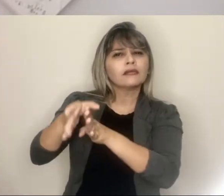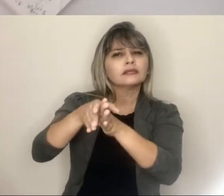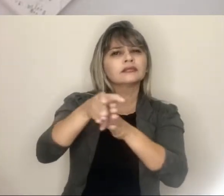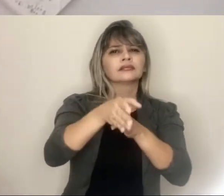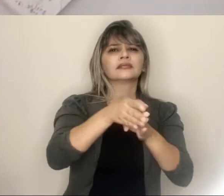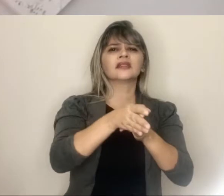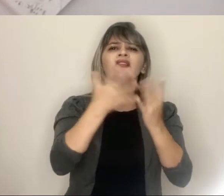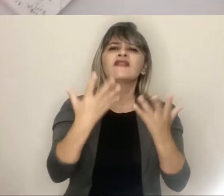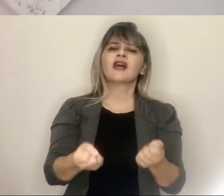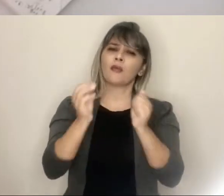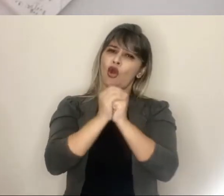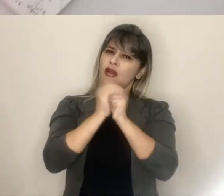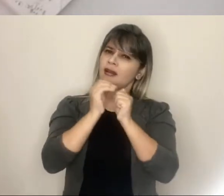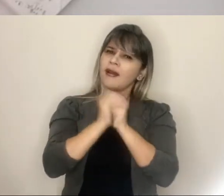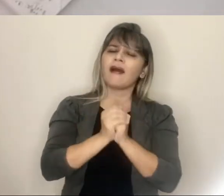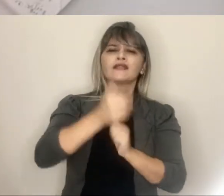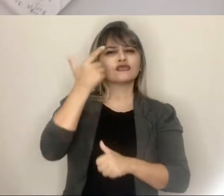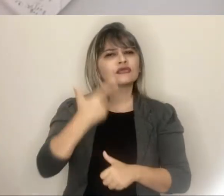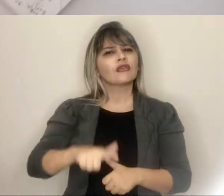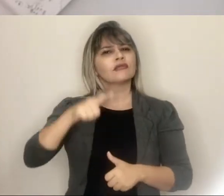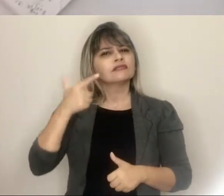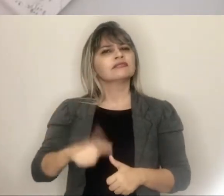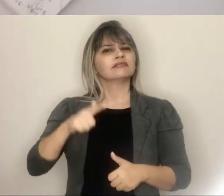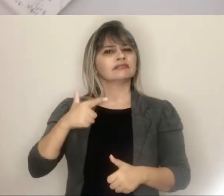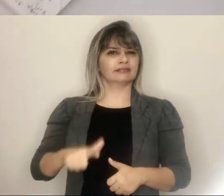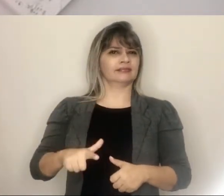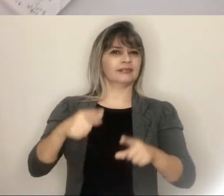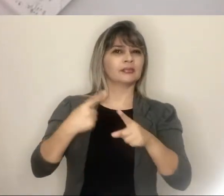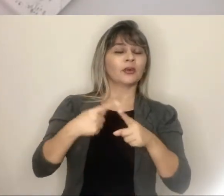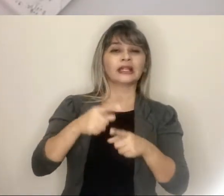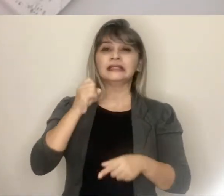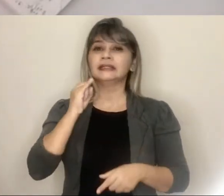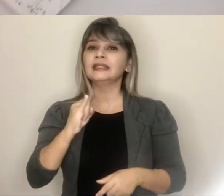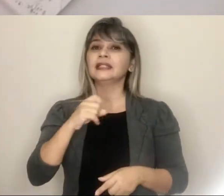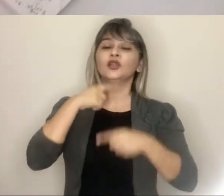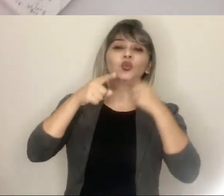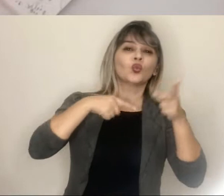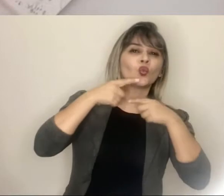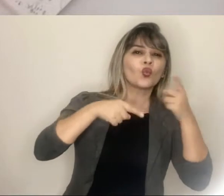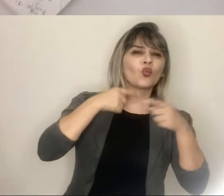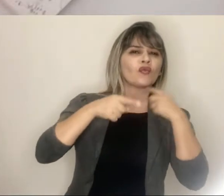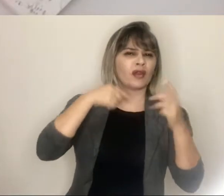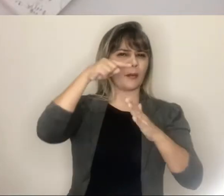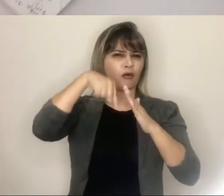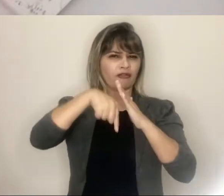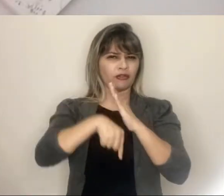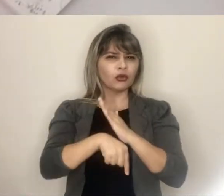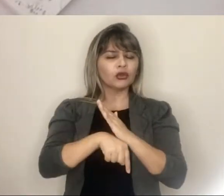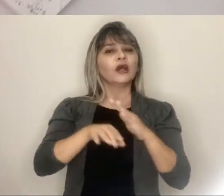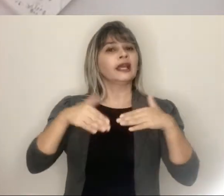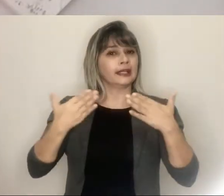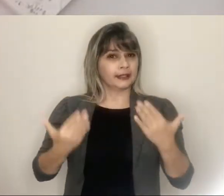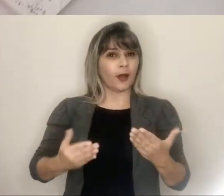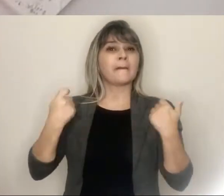Deus em oração, eu quero te aconselhar a orar mais ainda. Porque se as incertezas aumentam,